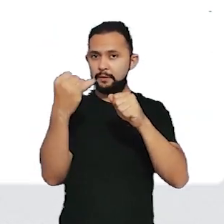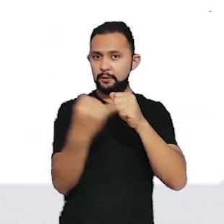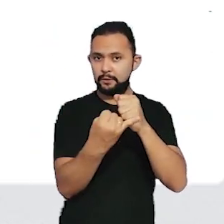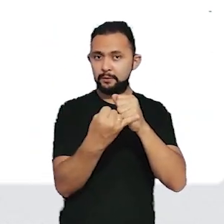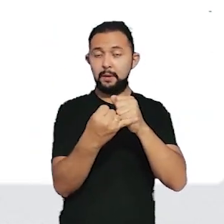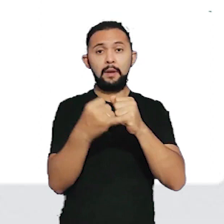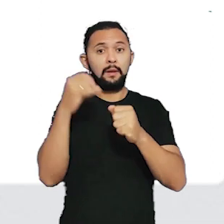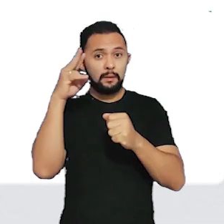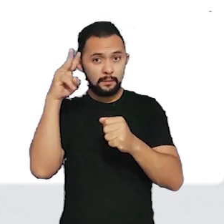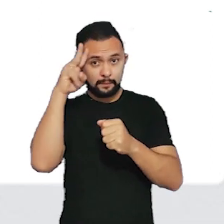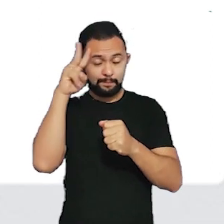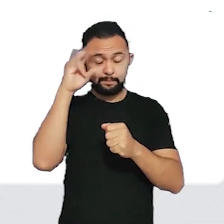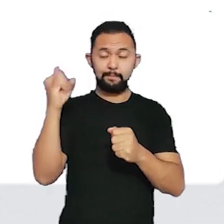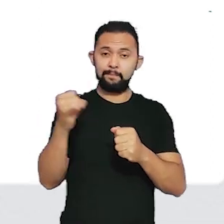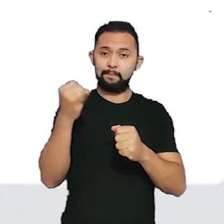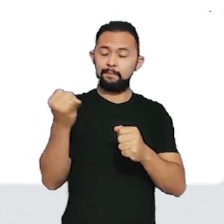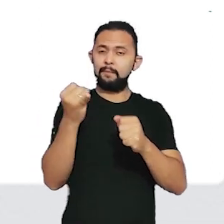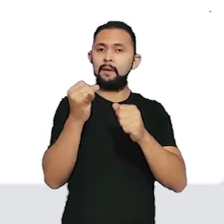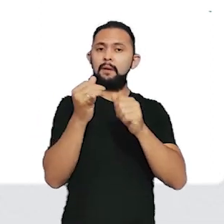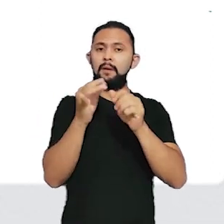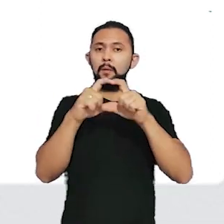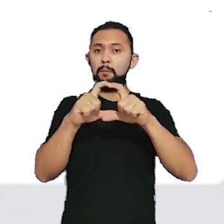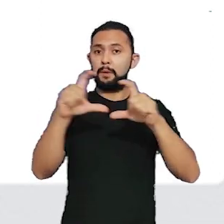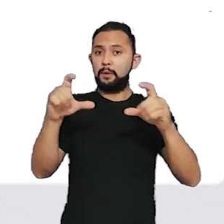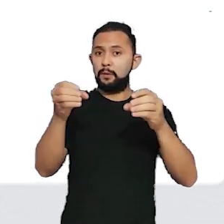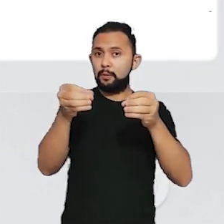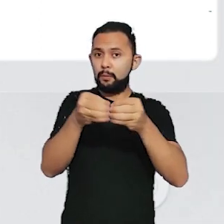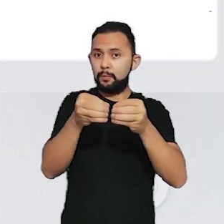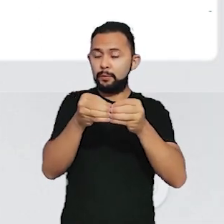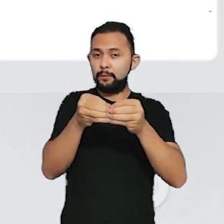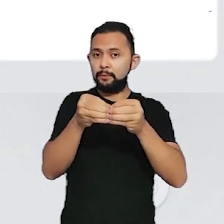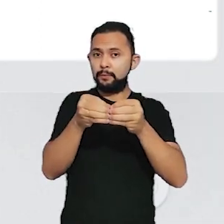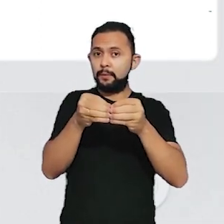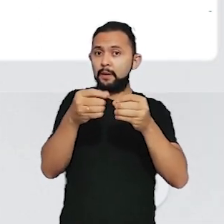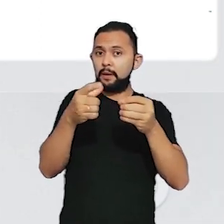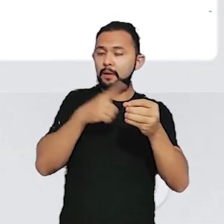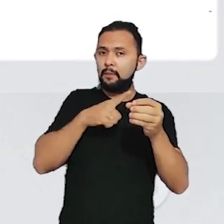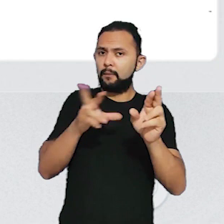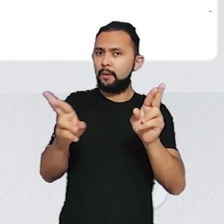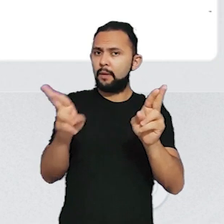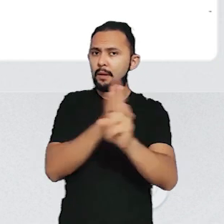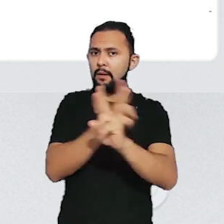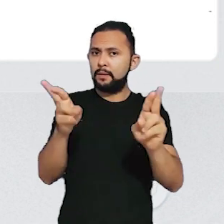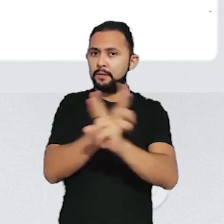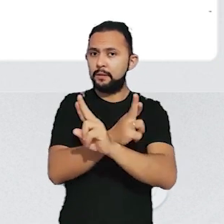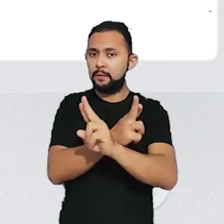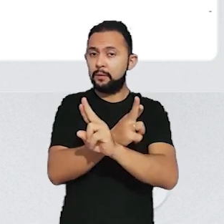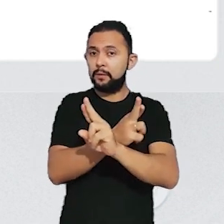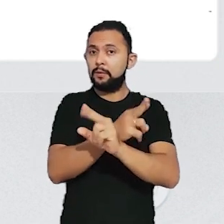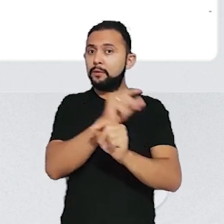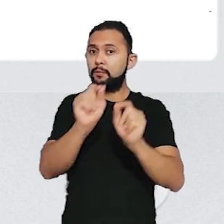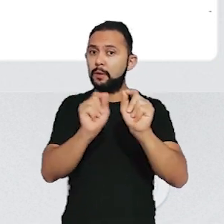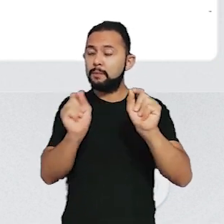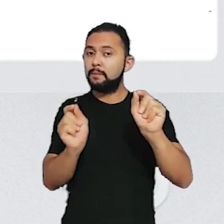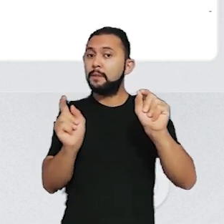que o período composto por subordinação é aquele período que ele vai ter relações de independência, tá?